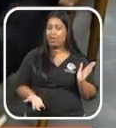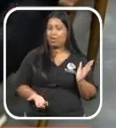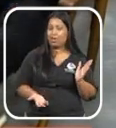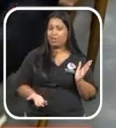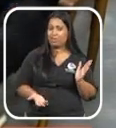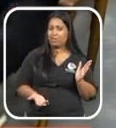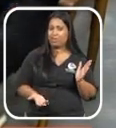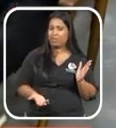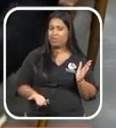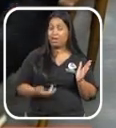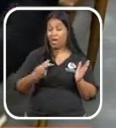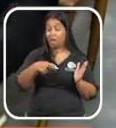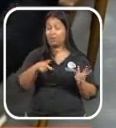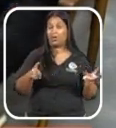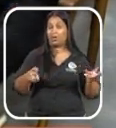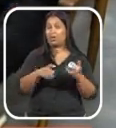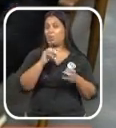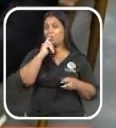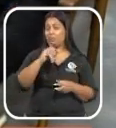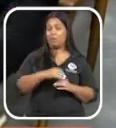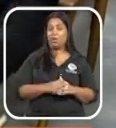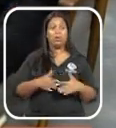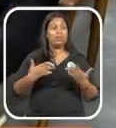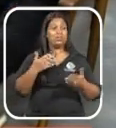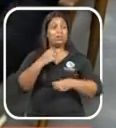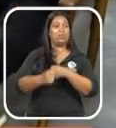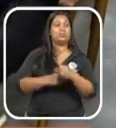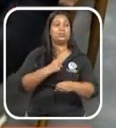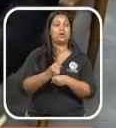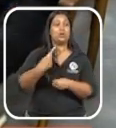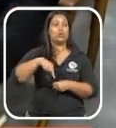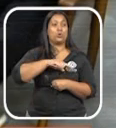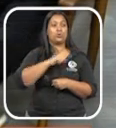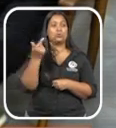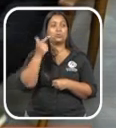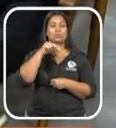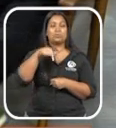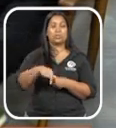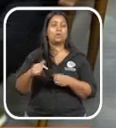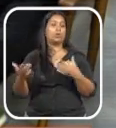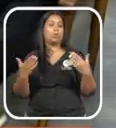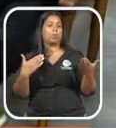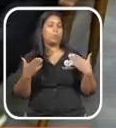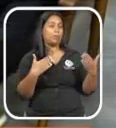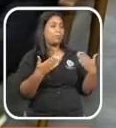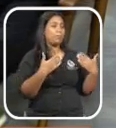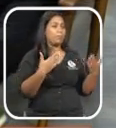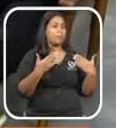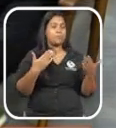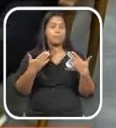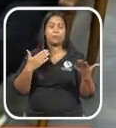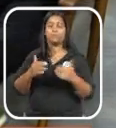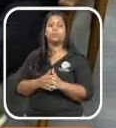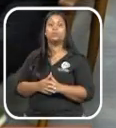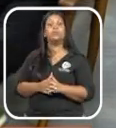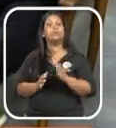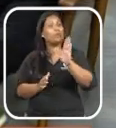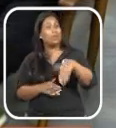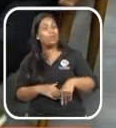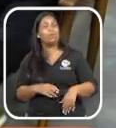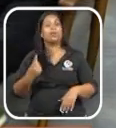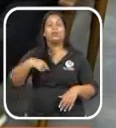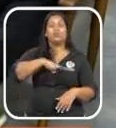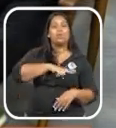esse ano, nós conseguimos aqui numa conversa, falar, olha, nós temos que fazer política de gente grande e dar